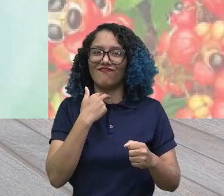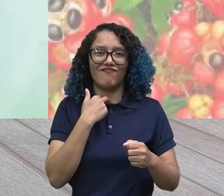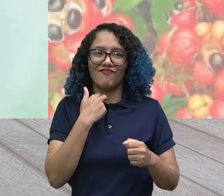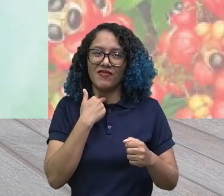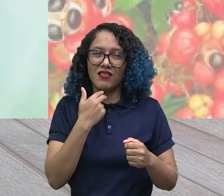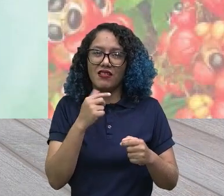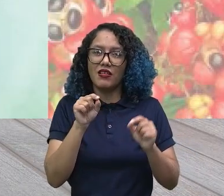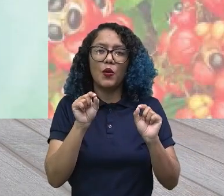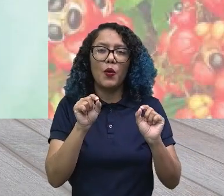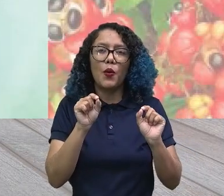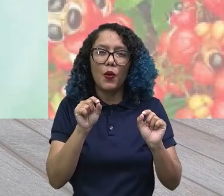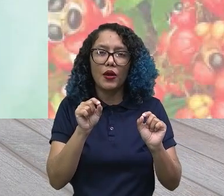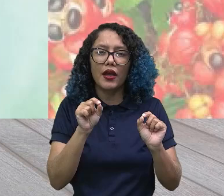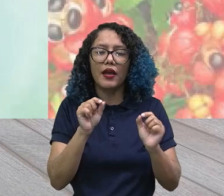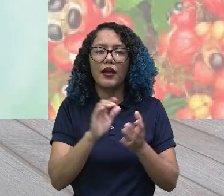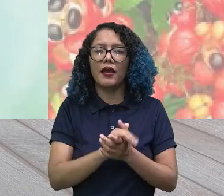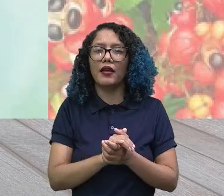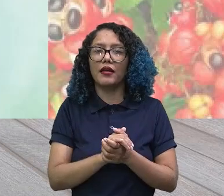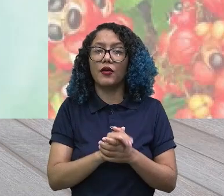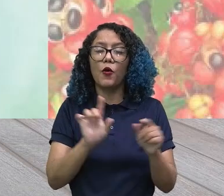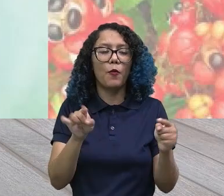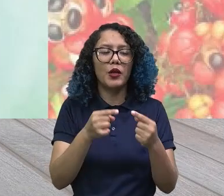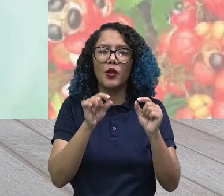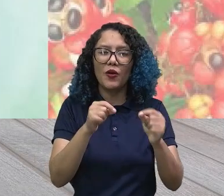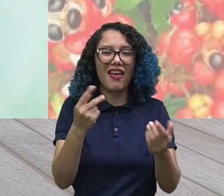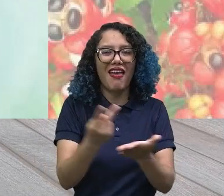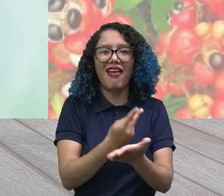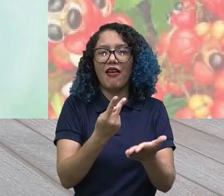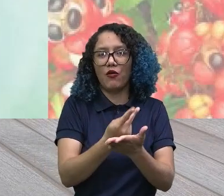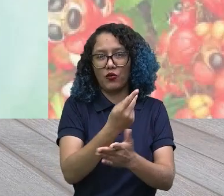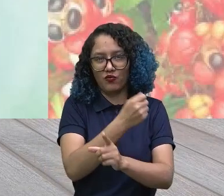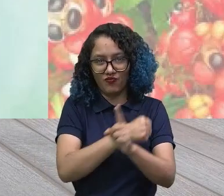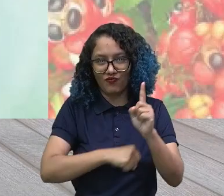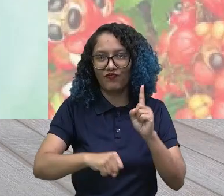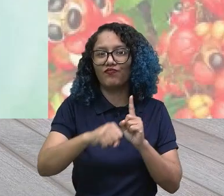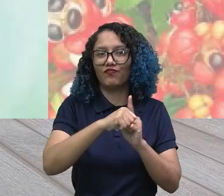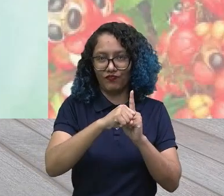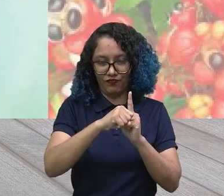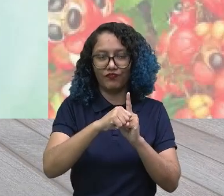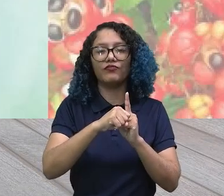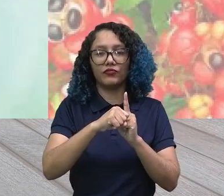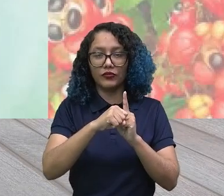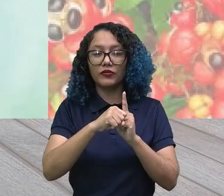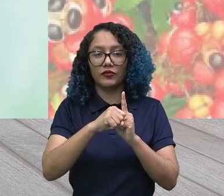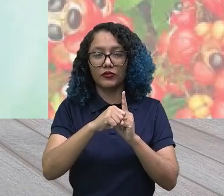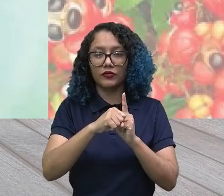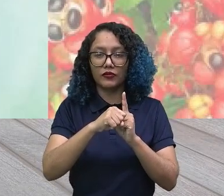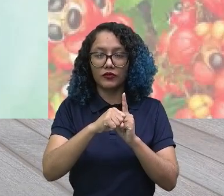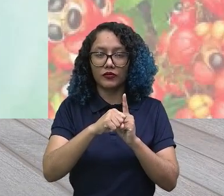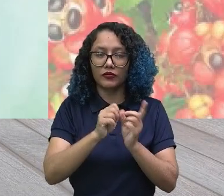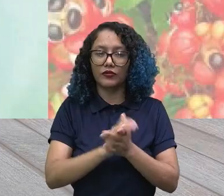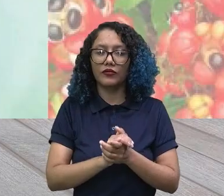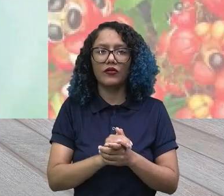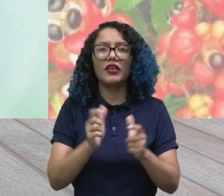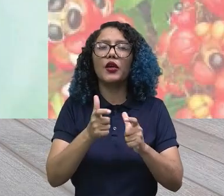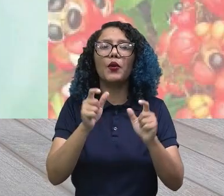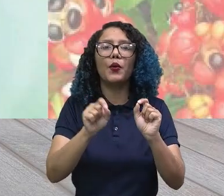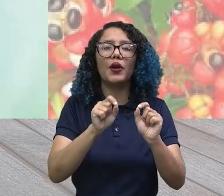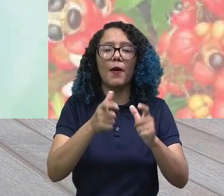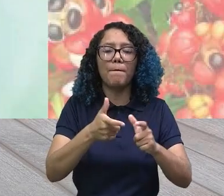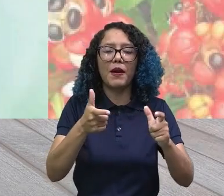infelizmente, na verdade, acaba sendo, né, um erro social, né, que acaba aí aumentando